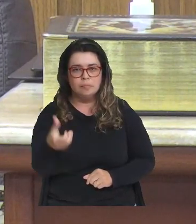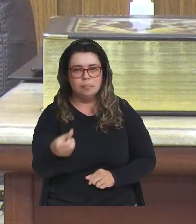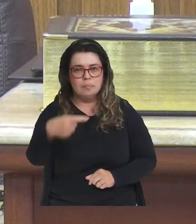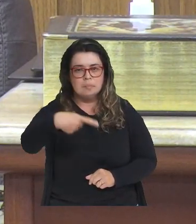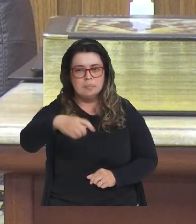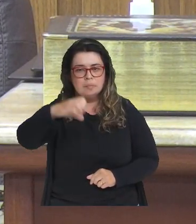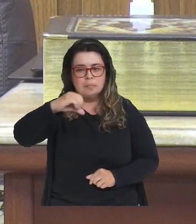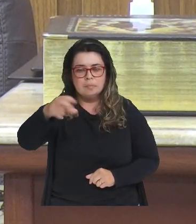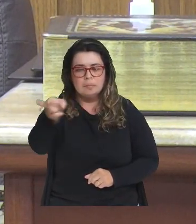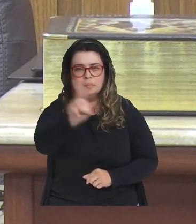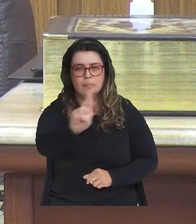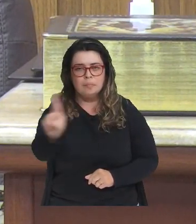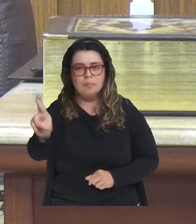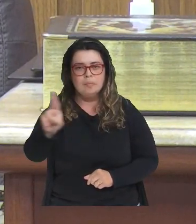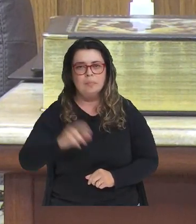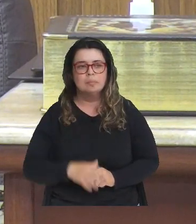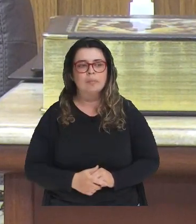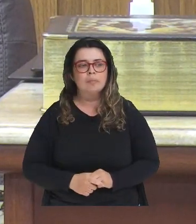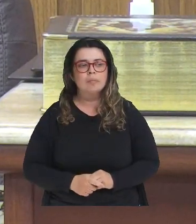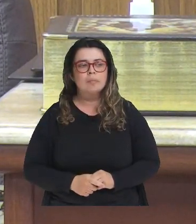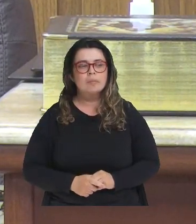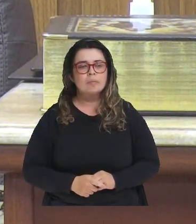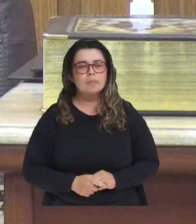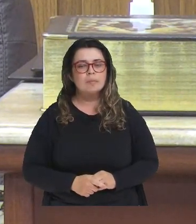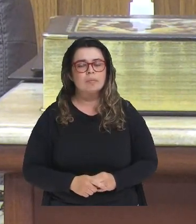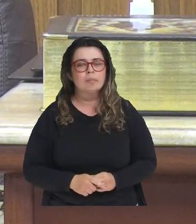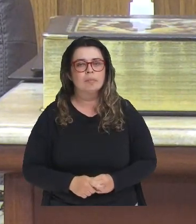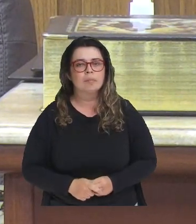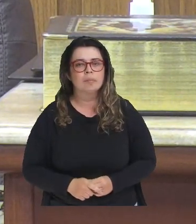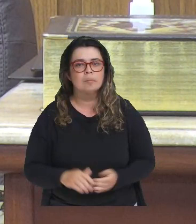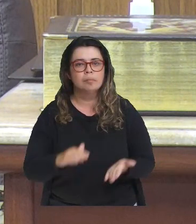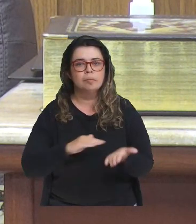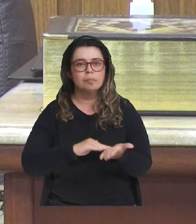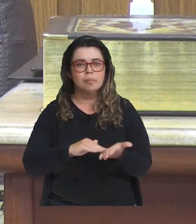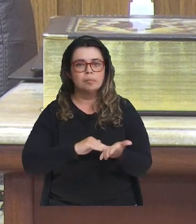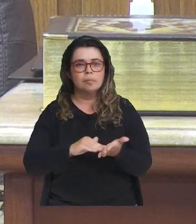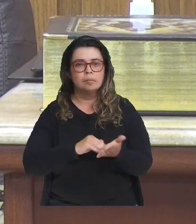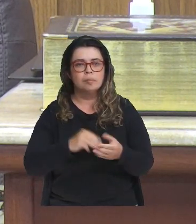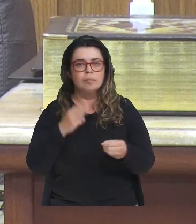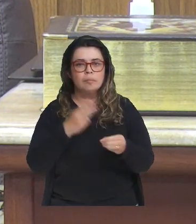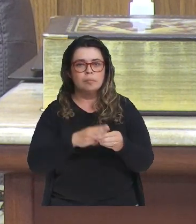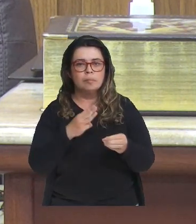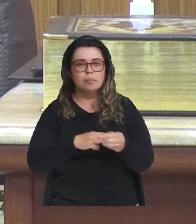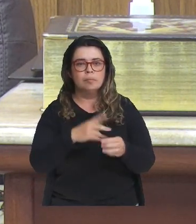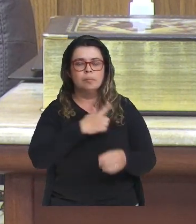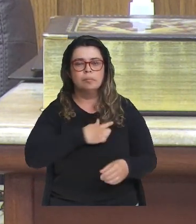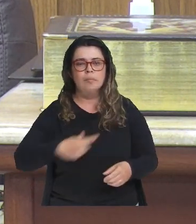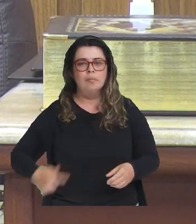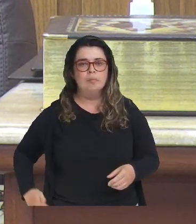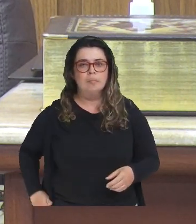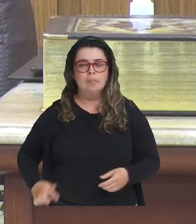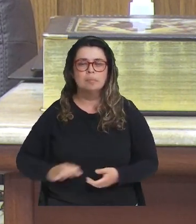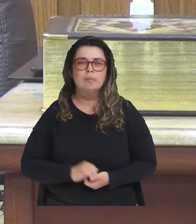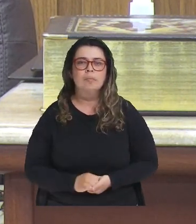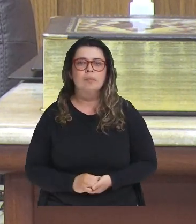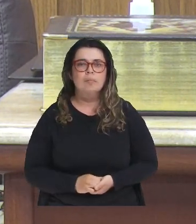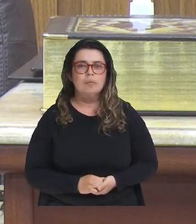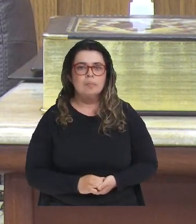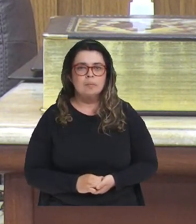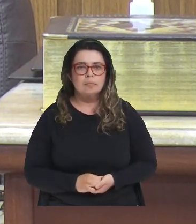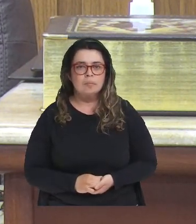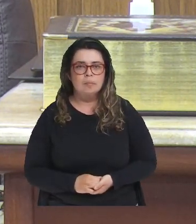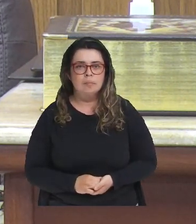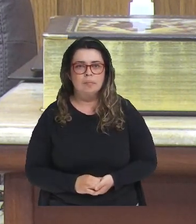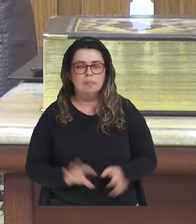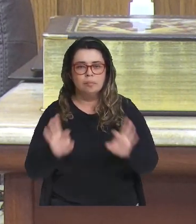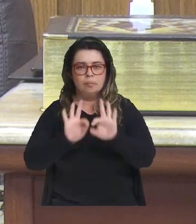R$ 178.619,61, junto à unidade orçamentária da Secretaria Municipal de Governo e Administração. Projeto